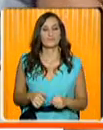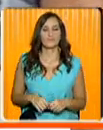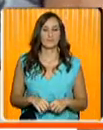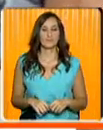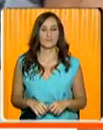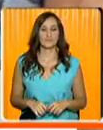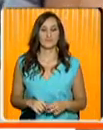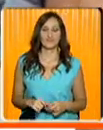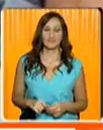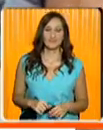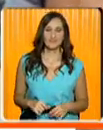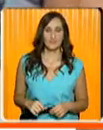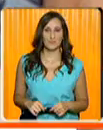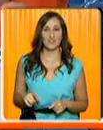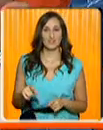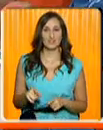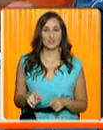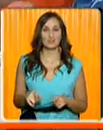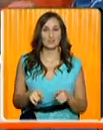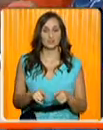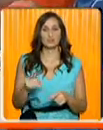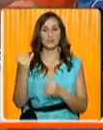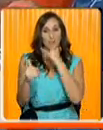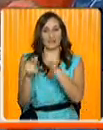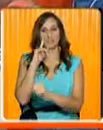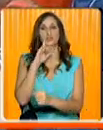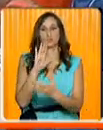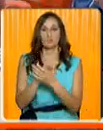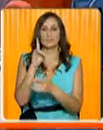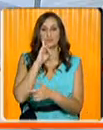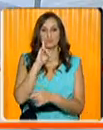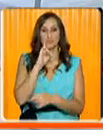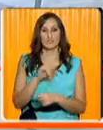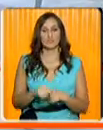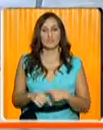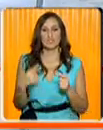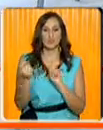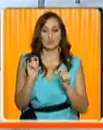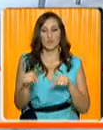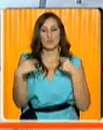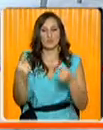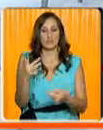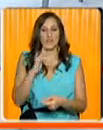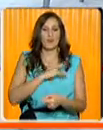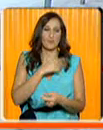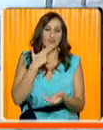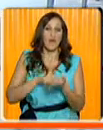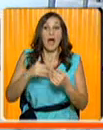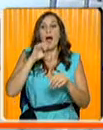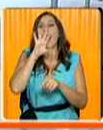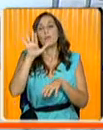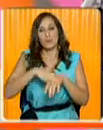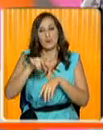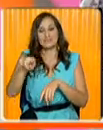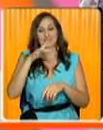uma vez. Mas fizeste porradinha. Deve ser daqueles 4 das mulheres. E toda a gente sabe que depois da discussão vem o verdadeiro amor. Ah, por isso é que